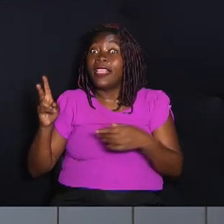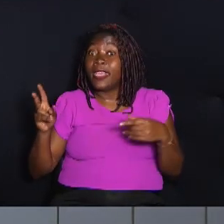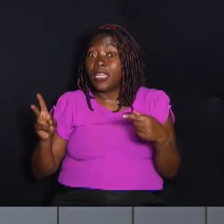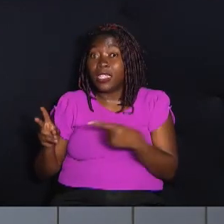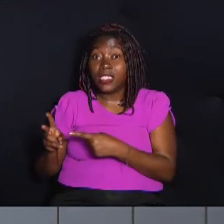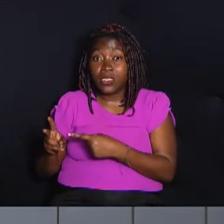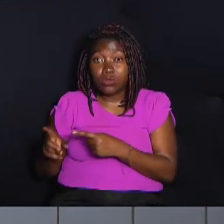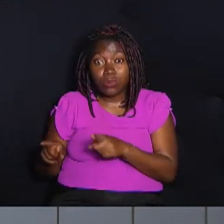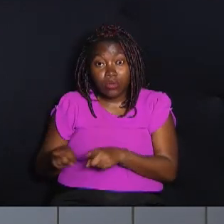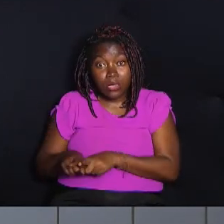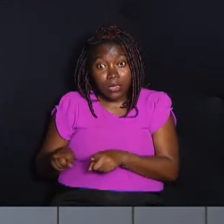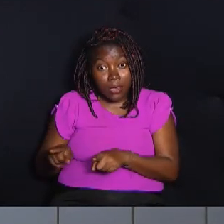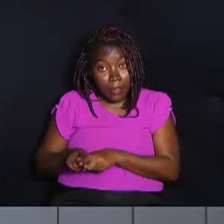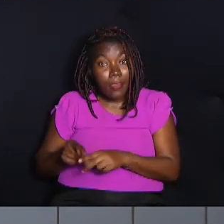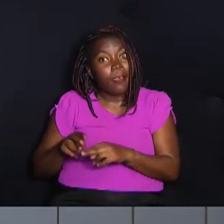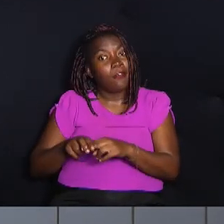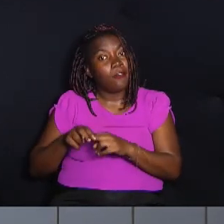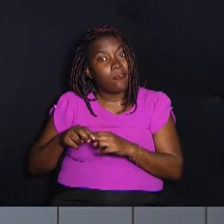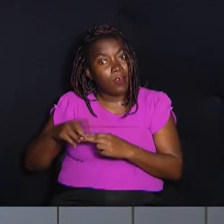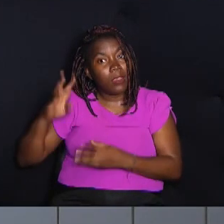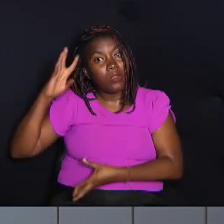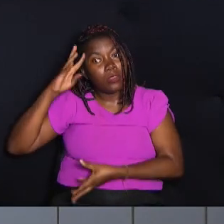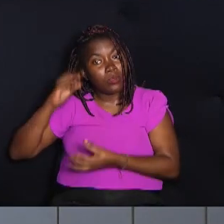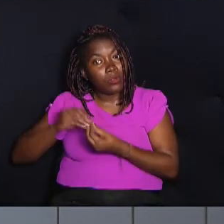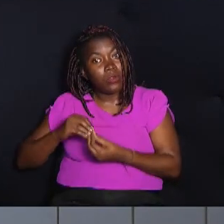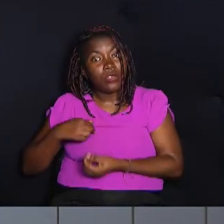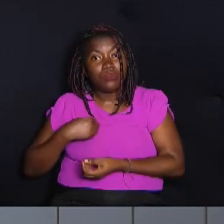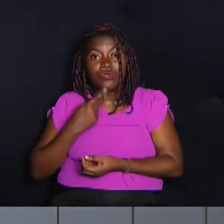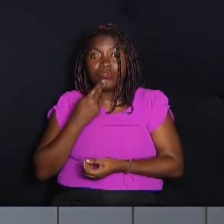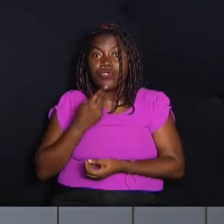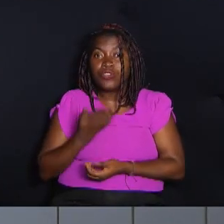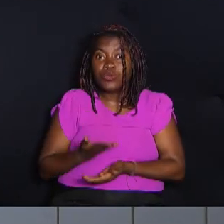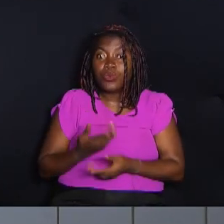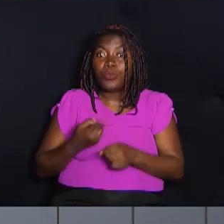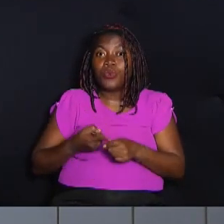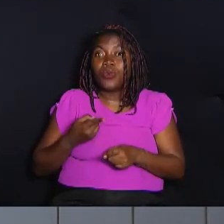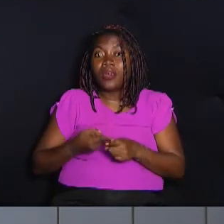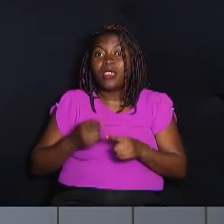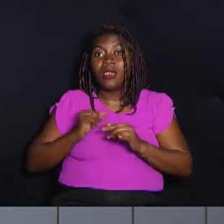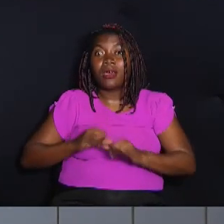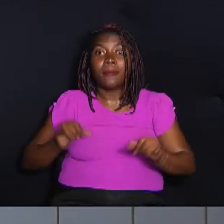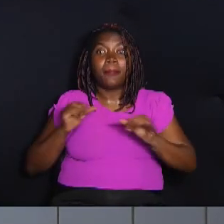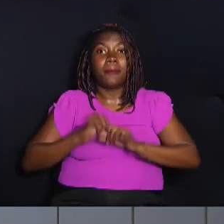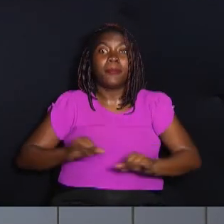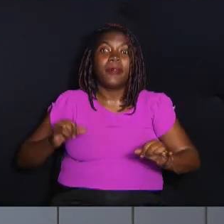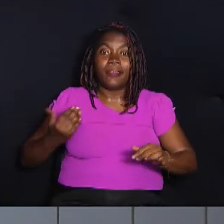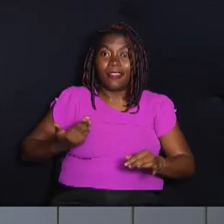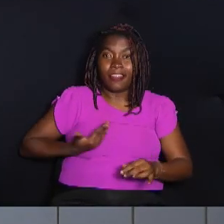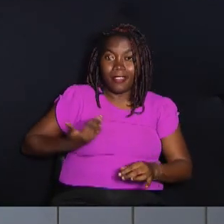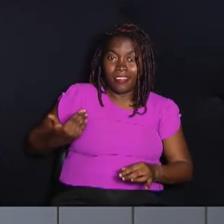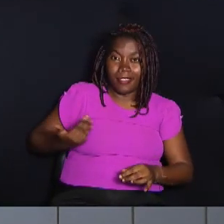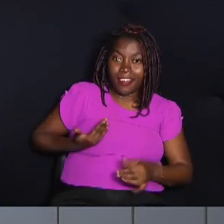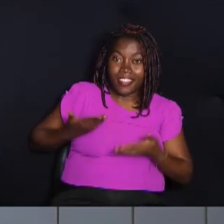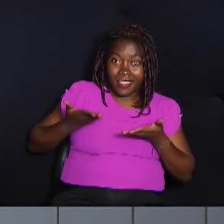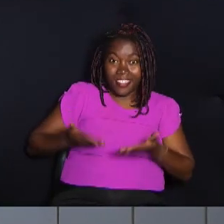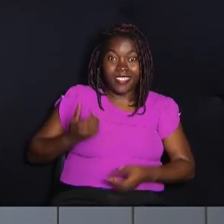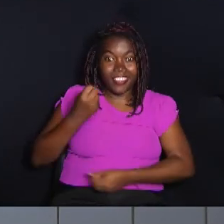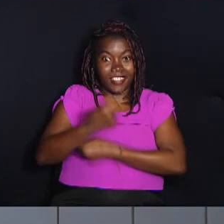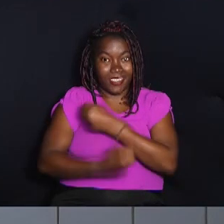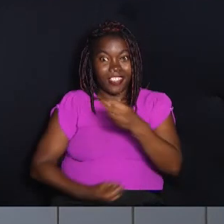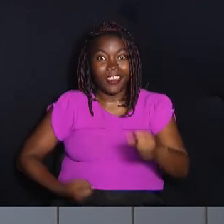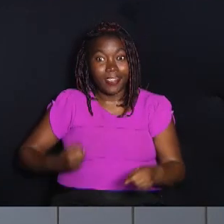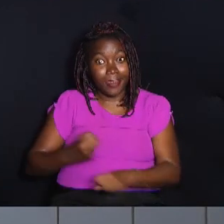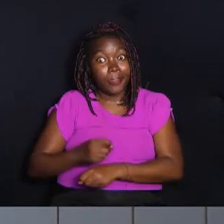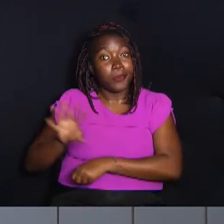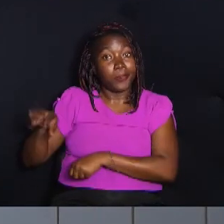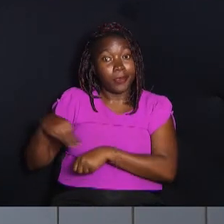também é um fator a se considerar, e eu digo isso porque, por exemplo, a campanha da fraternidade deste ano traz um tema que também